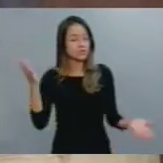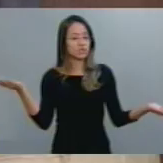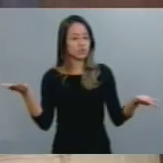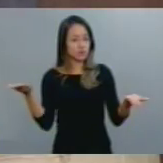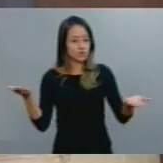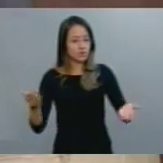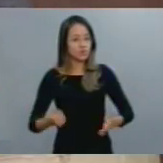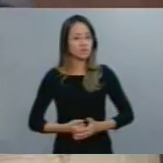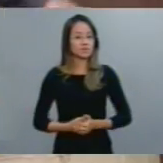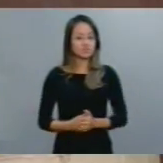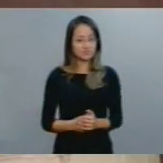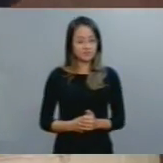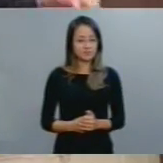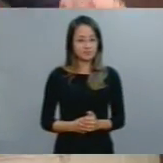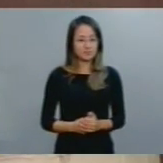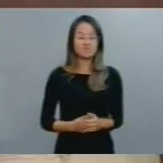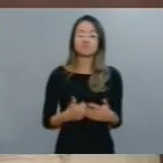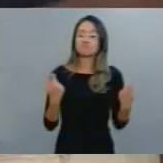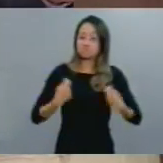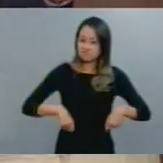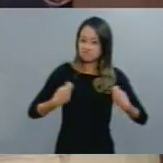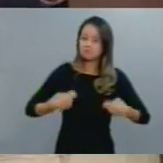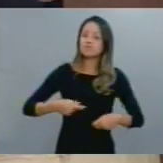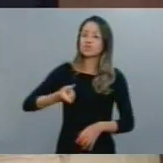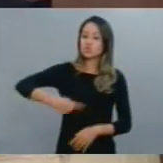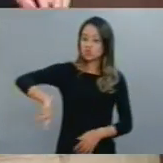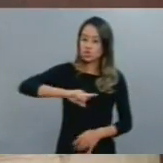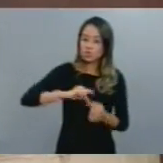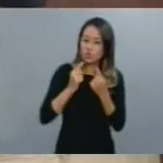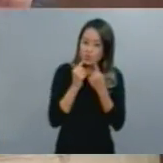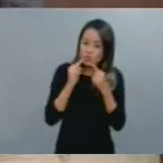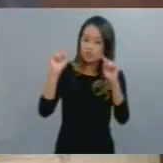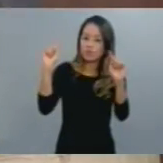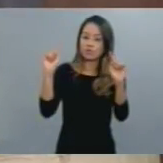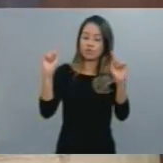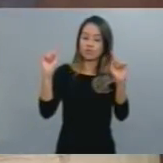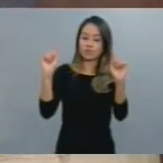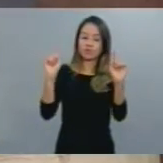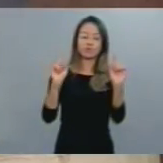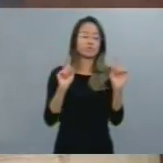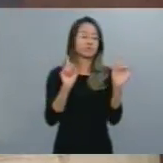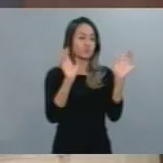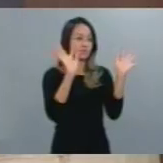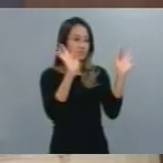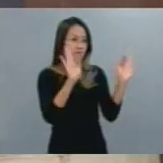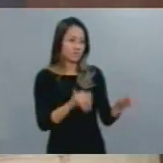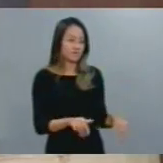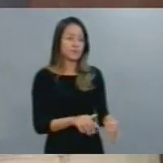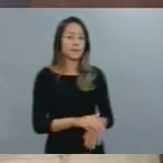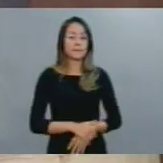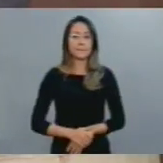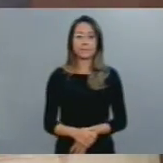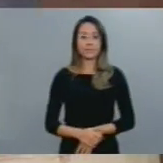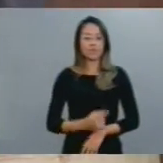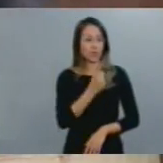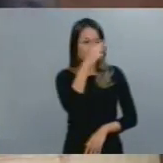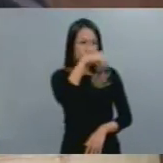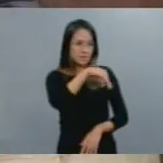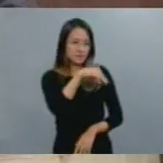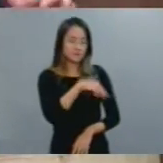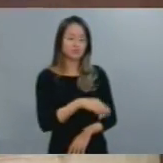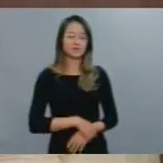risco agora. E é necessário denunciar. Por fim, deputado, 1 minuto para